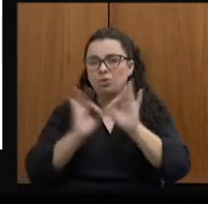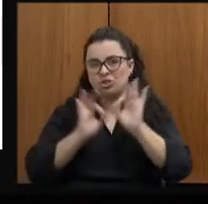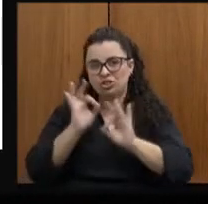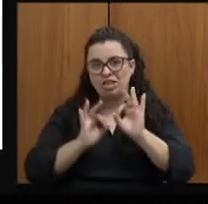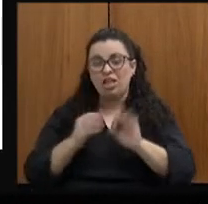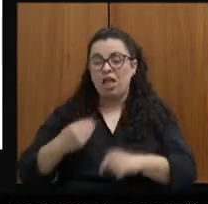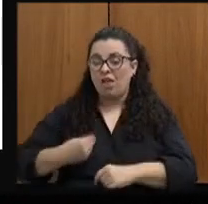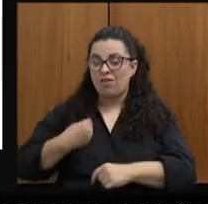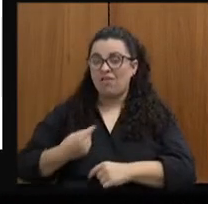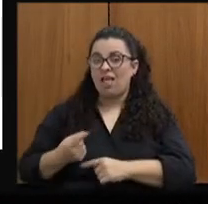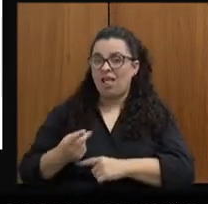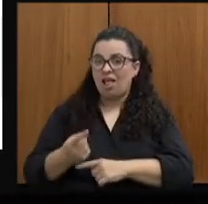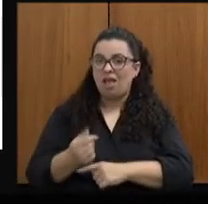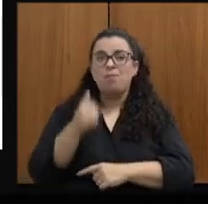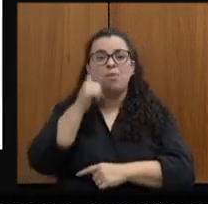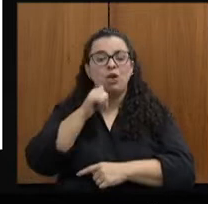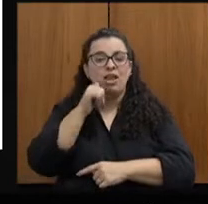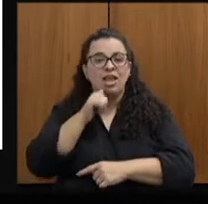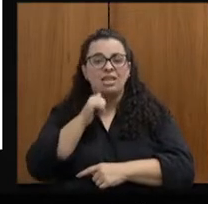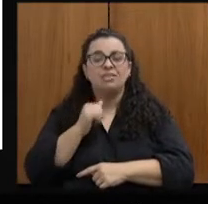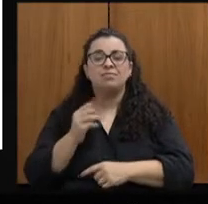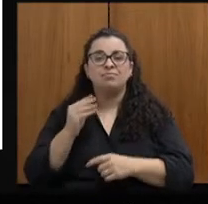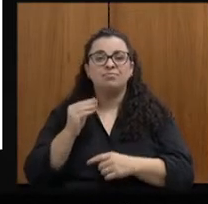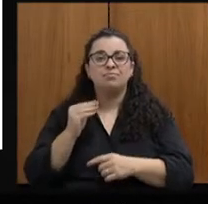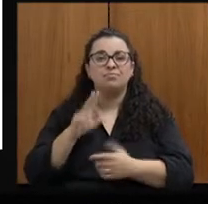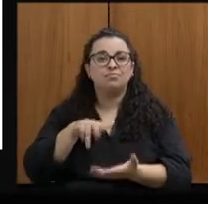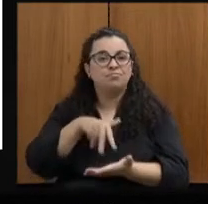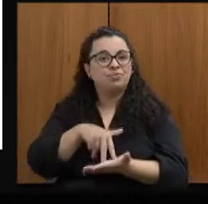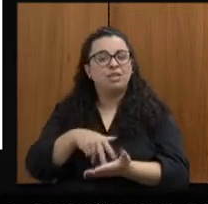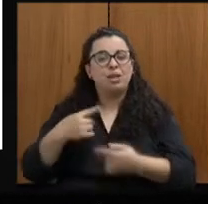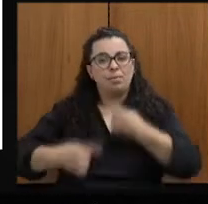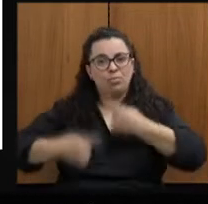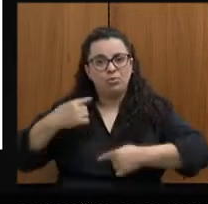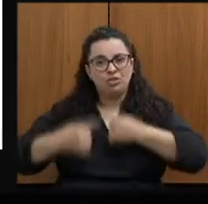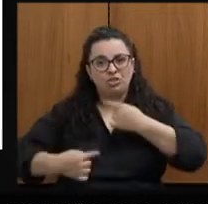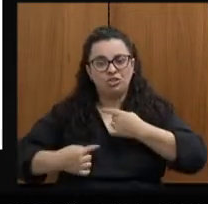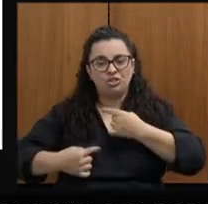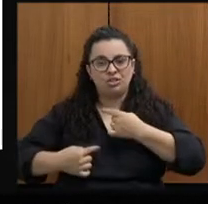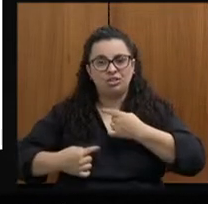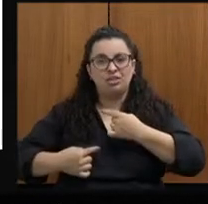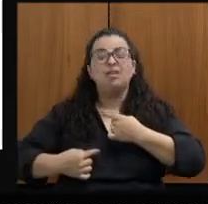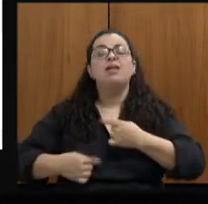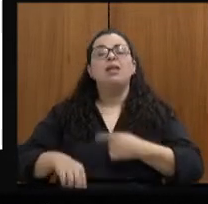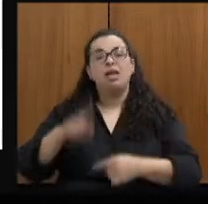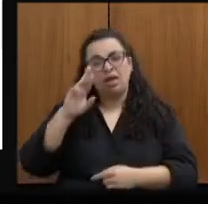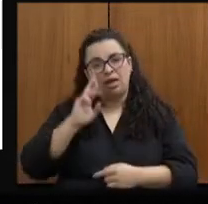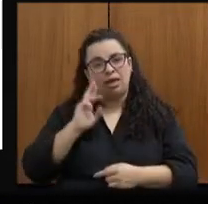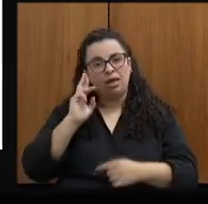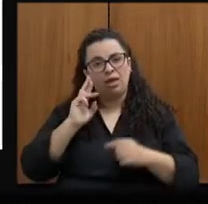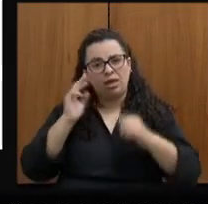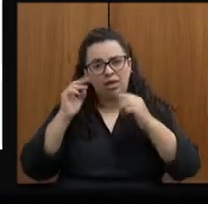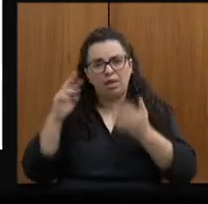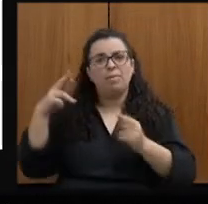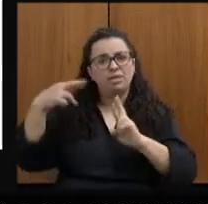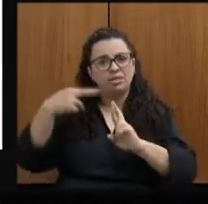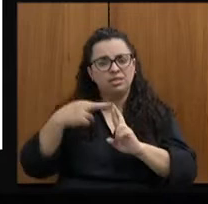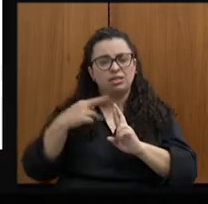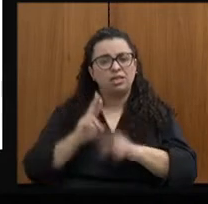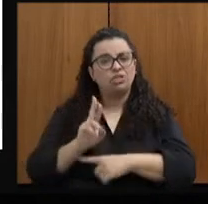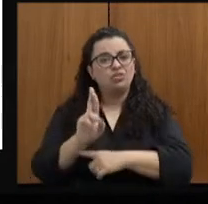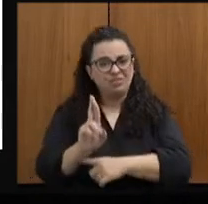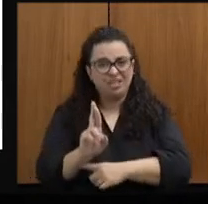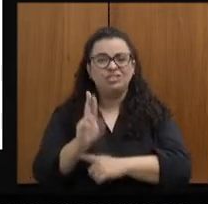por representatividade, justiça e respeito. Gostaria também de falar mulheres no esporte. Mais de 20